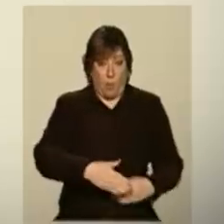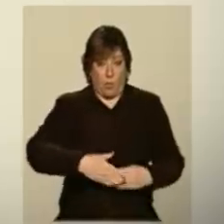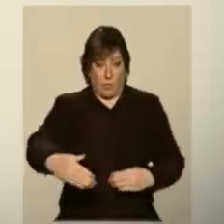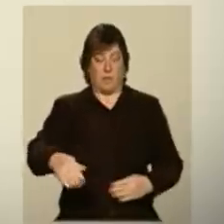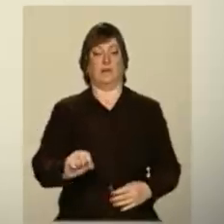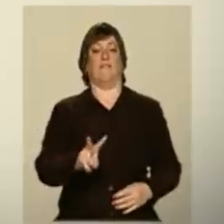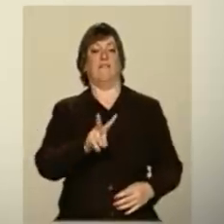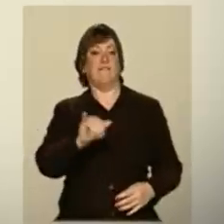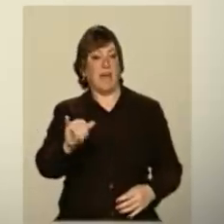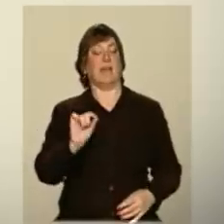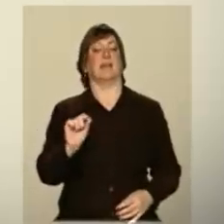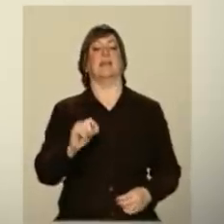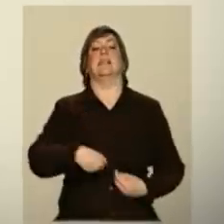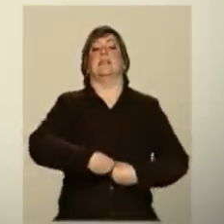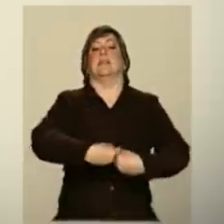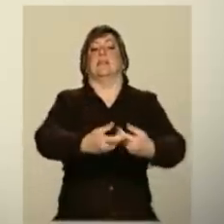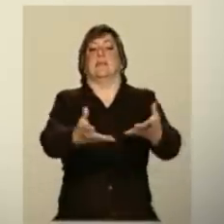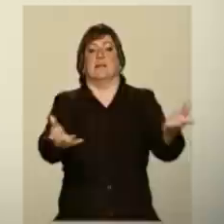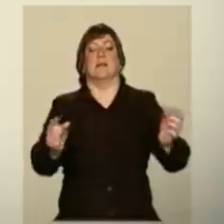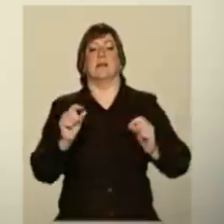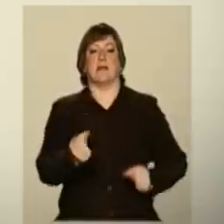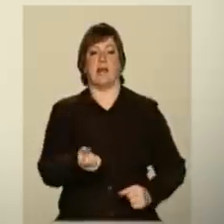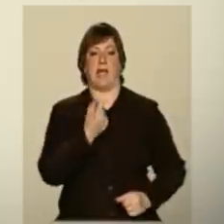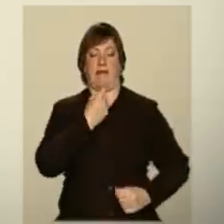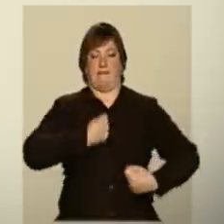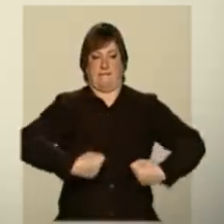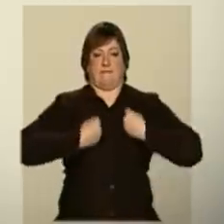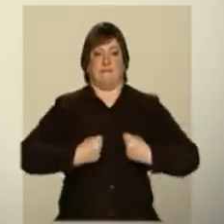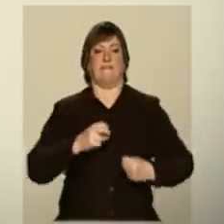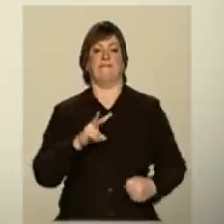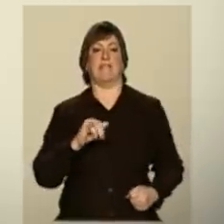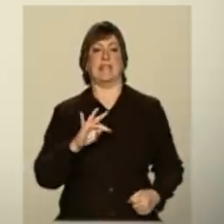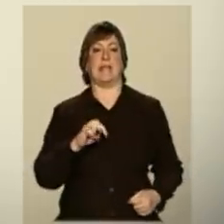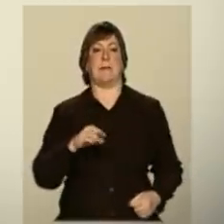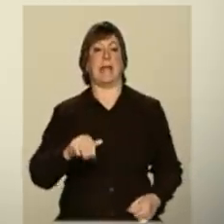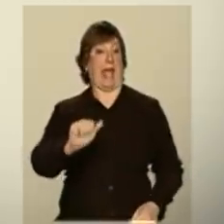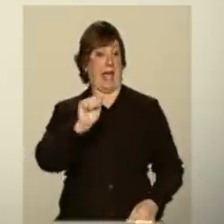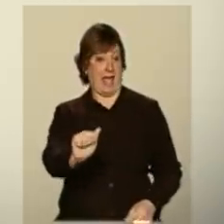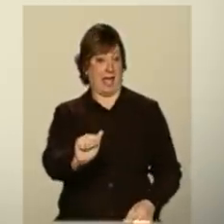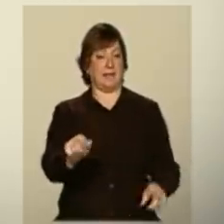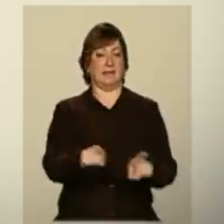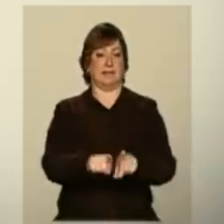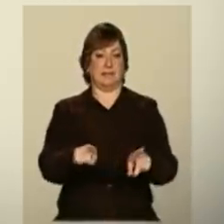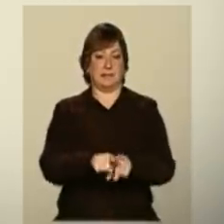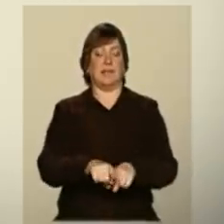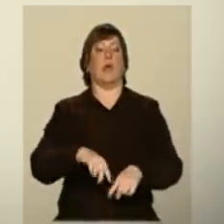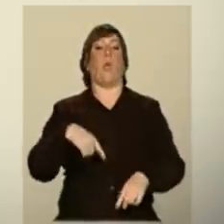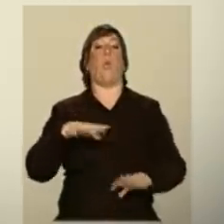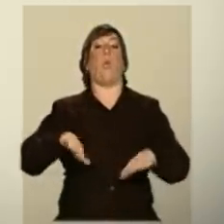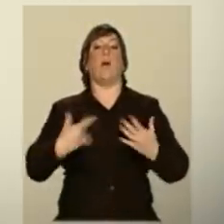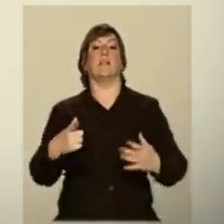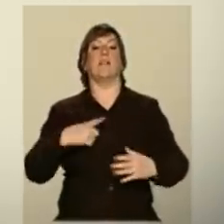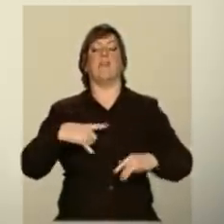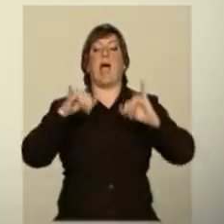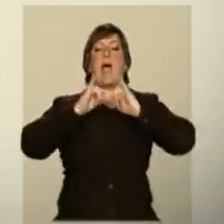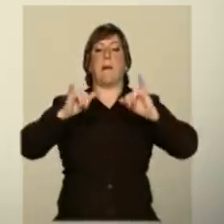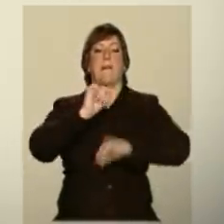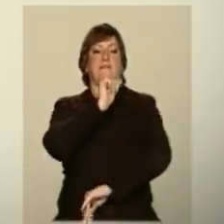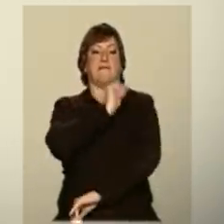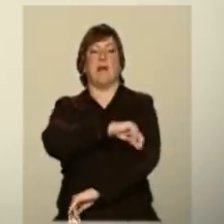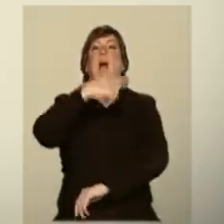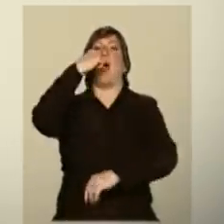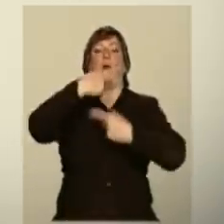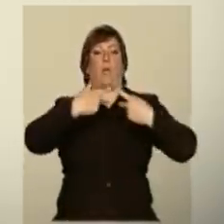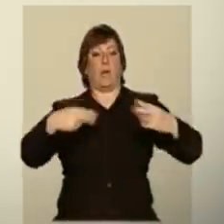ser a distribuição de vitamina A durante as campanhas nacionais de vacinação também vamos garantir